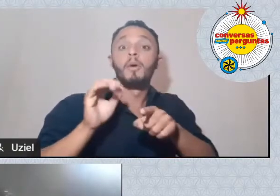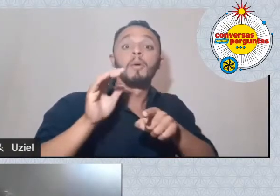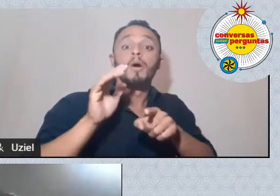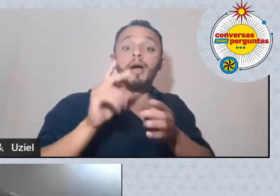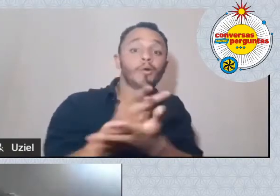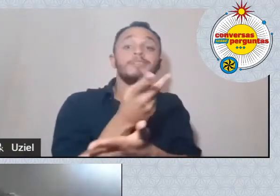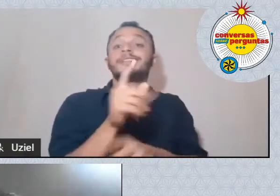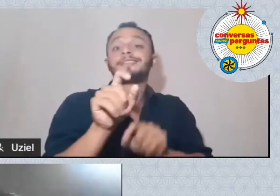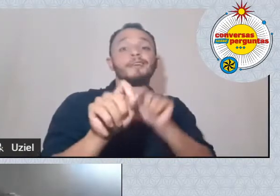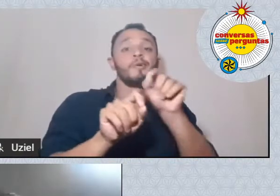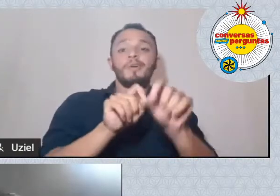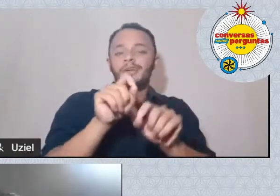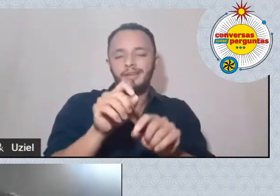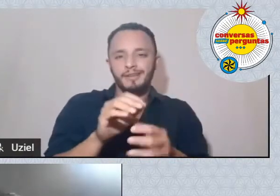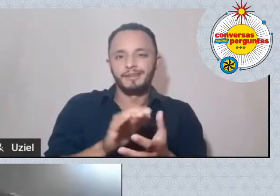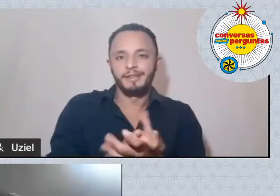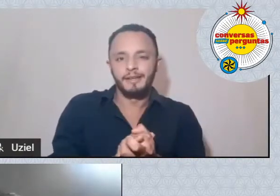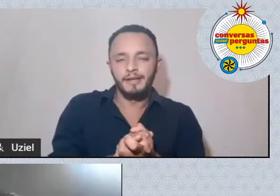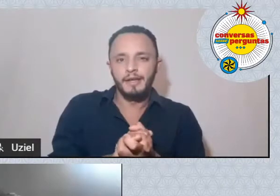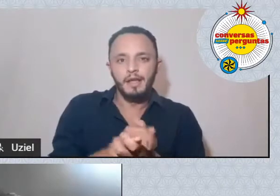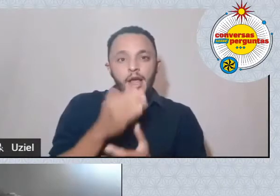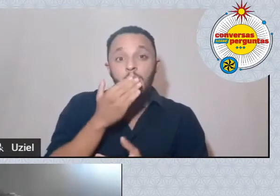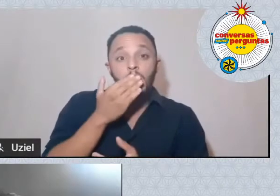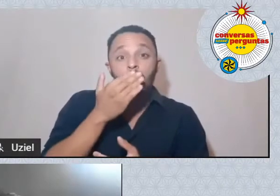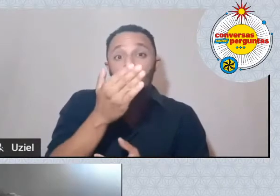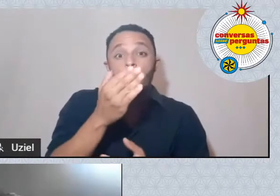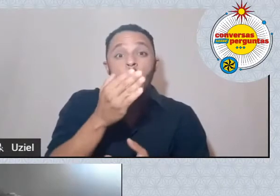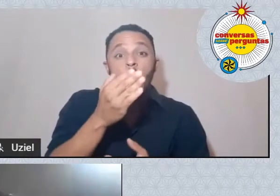é, assim, o último